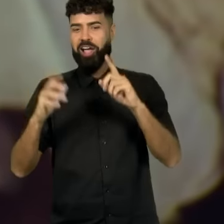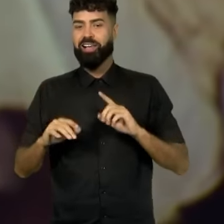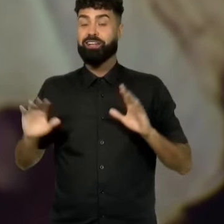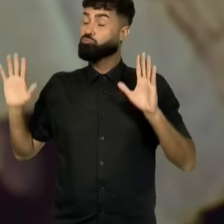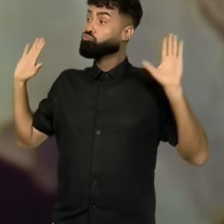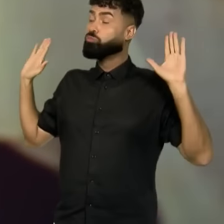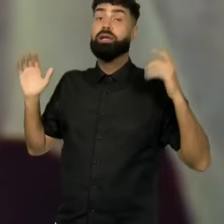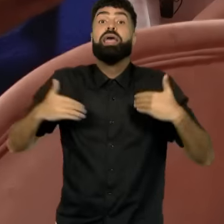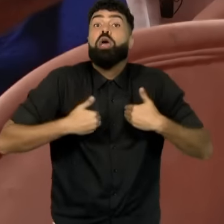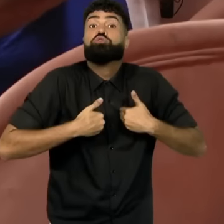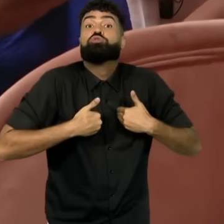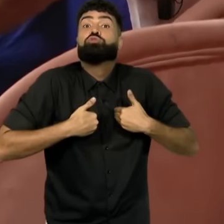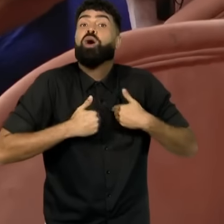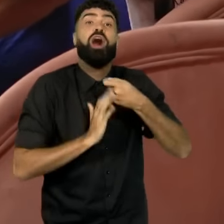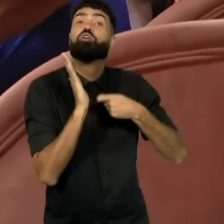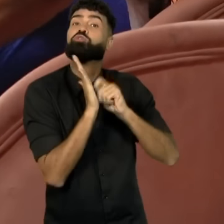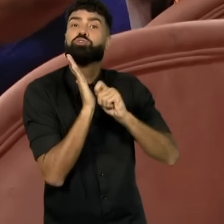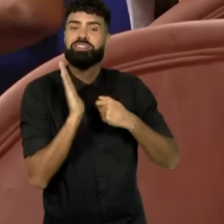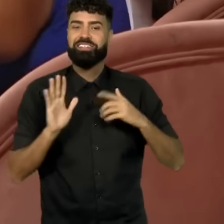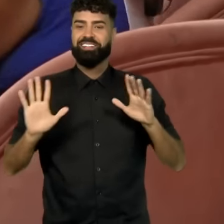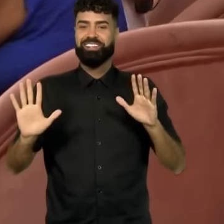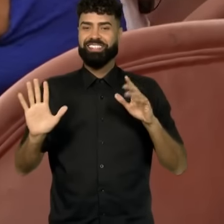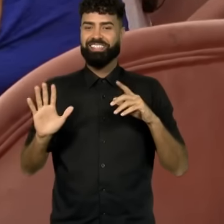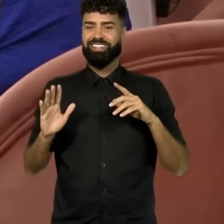Eu sou o autor, cara. Prendam as cadeiras.